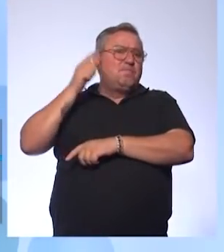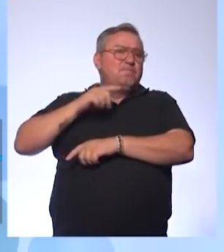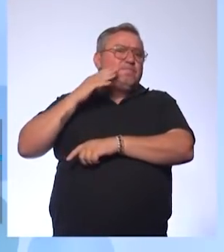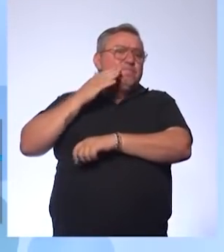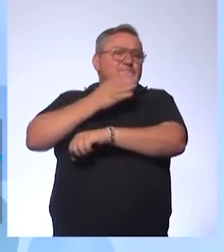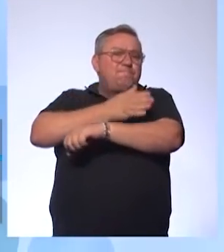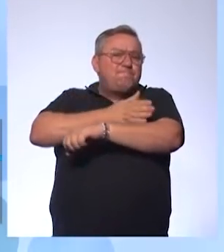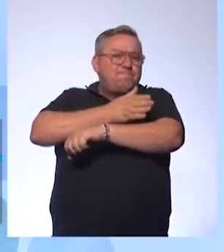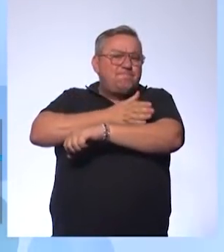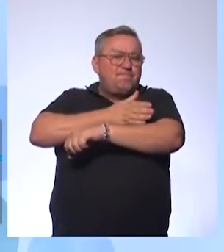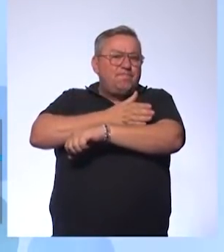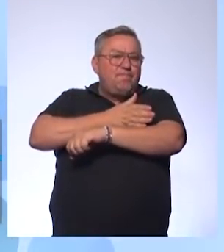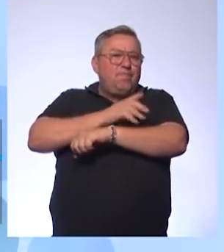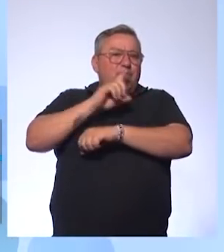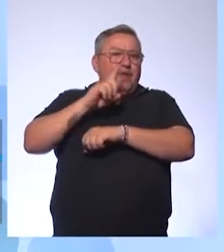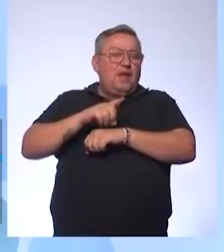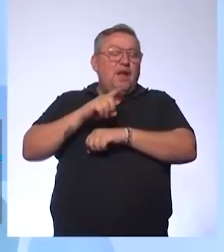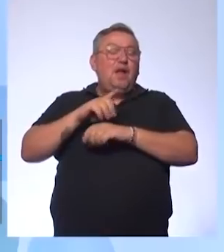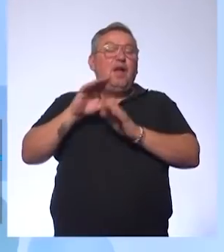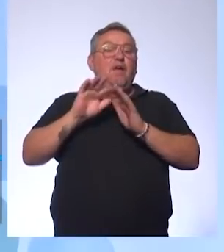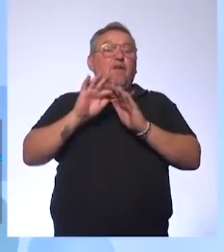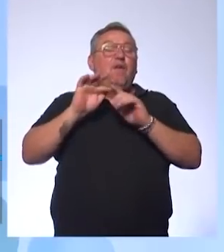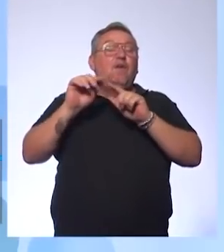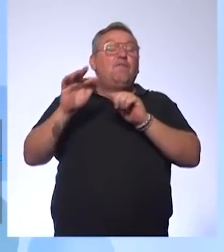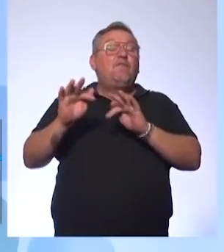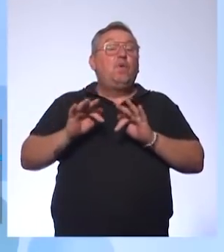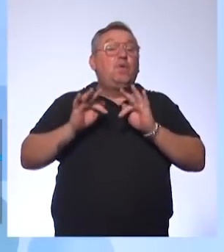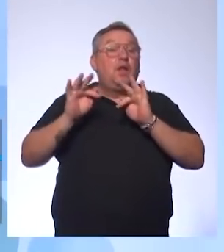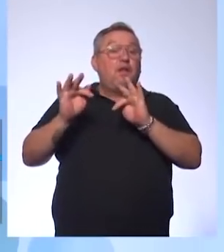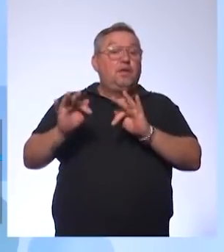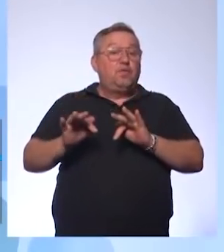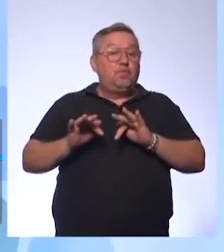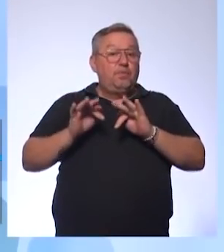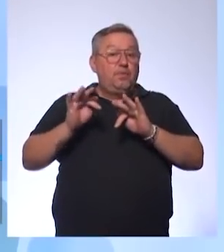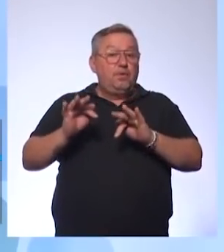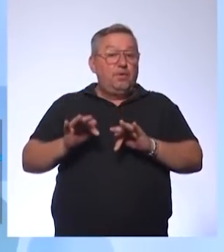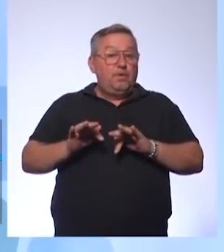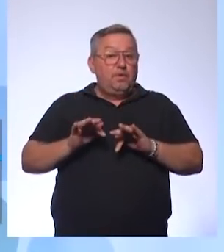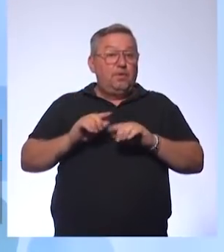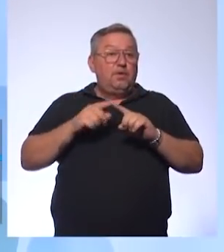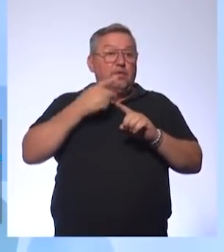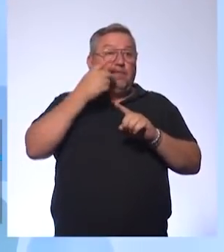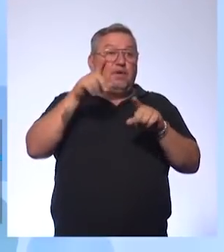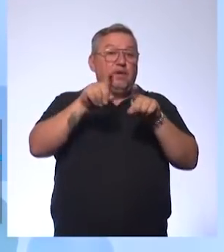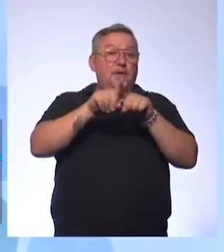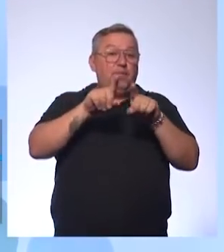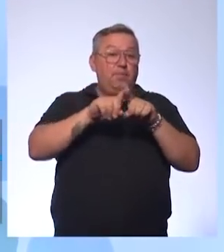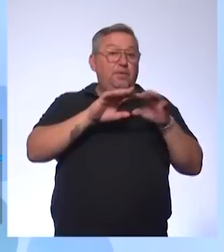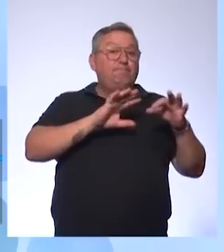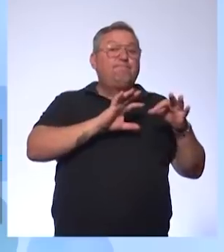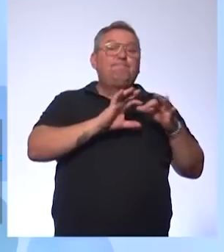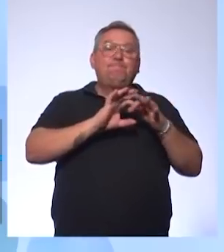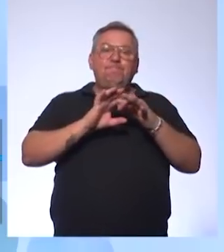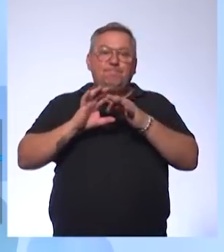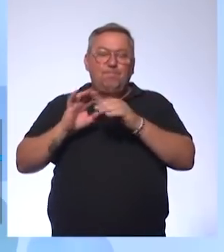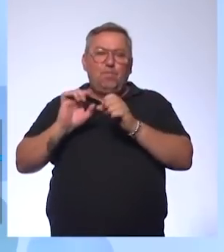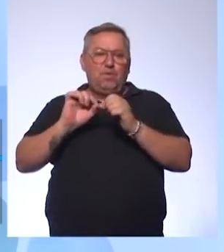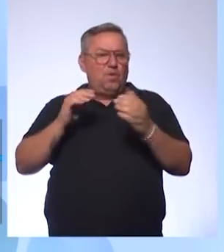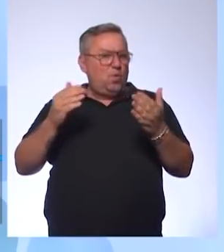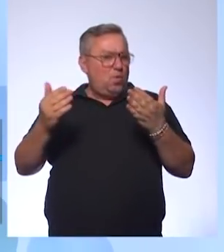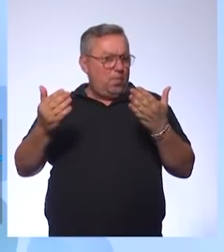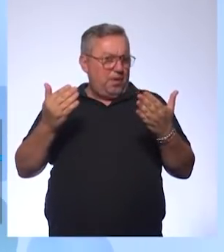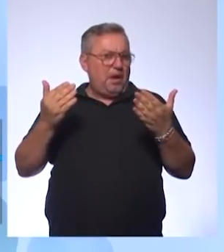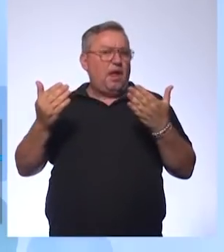mundo medieval é o feudalismo, está bem? Então, eu vou falar rapidinho nesse contexto para a gente fazer uma